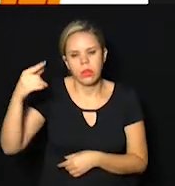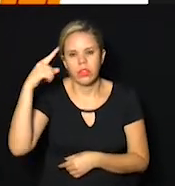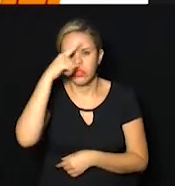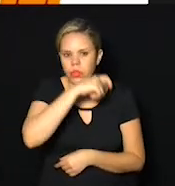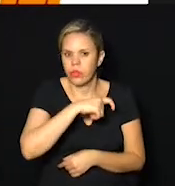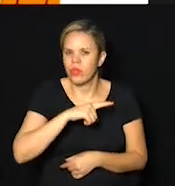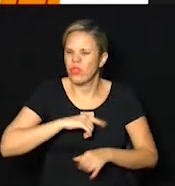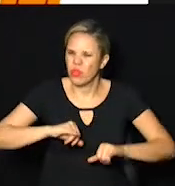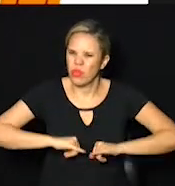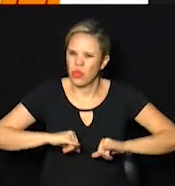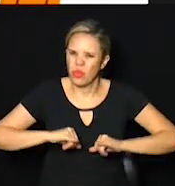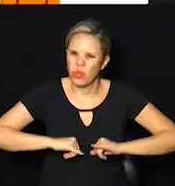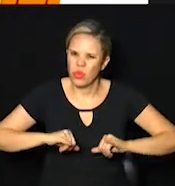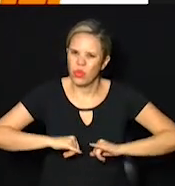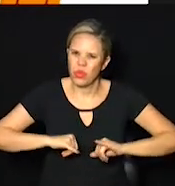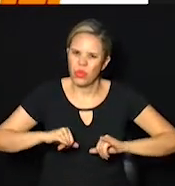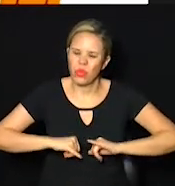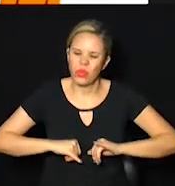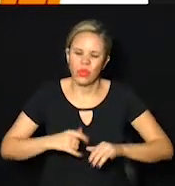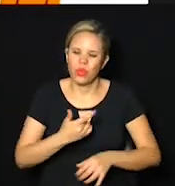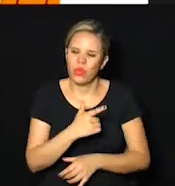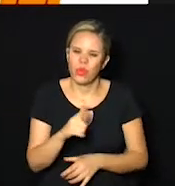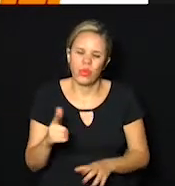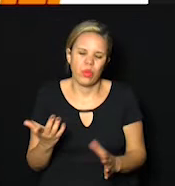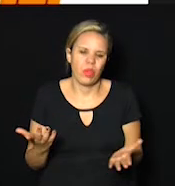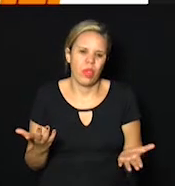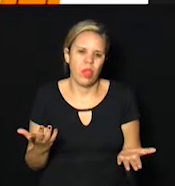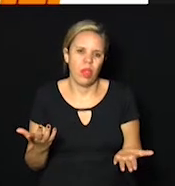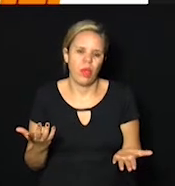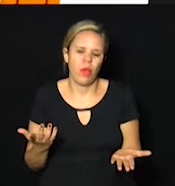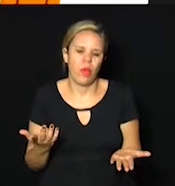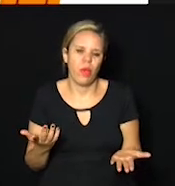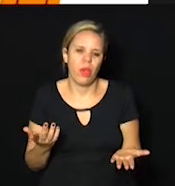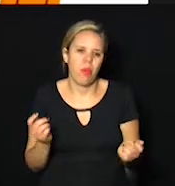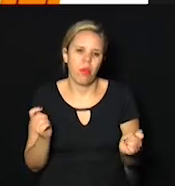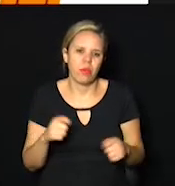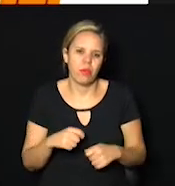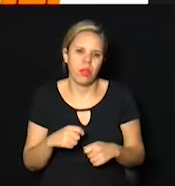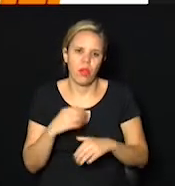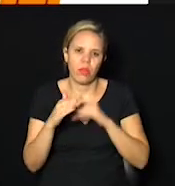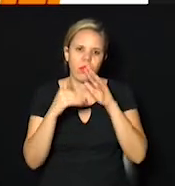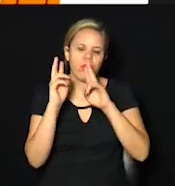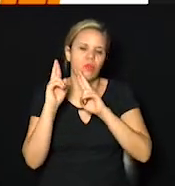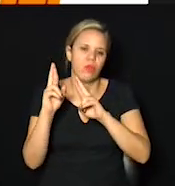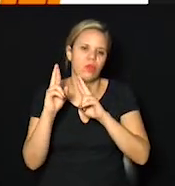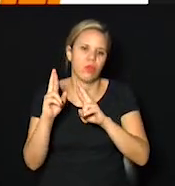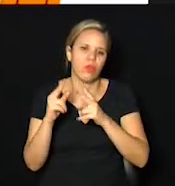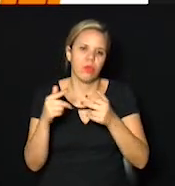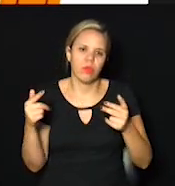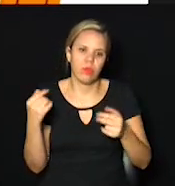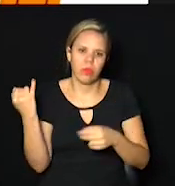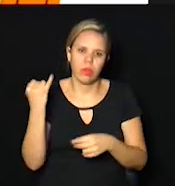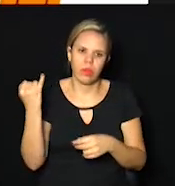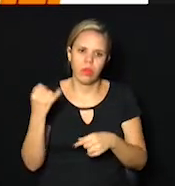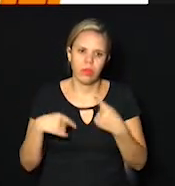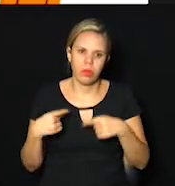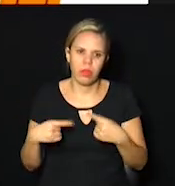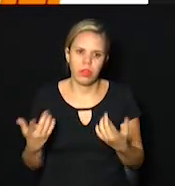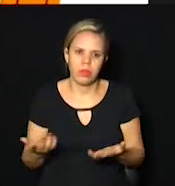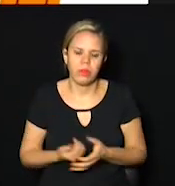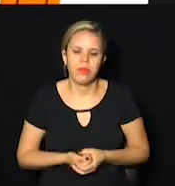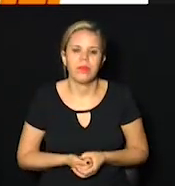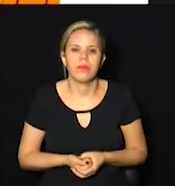tem sofrido com uma impossibilidade de construção de esperança, daquilo que é muito importante para a política,